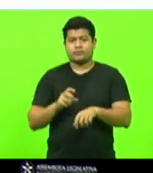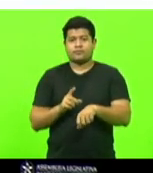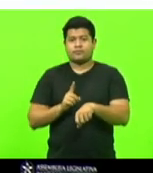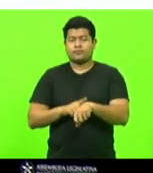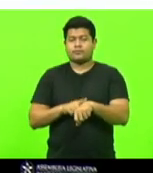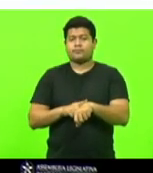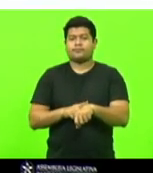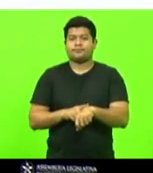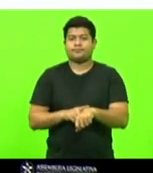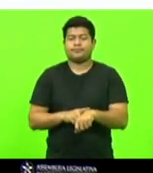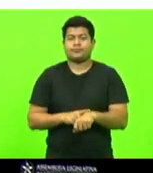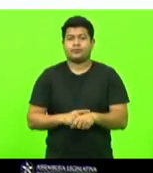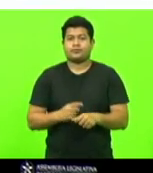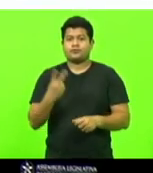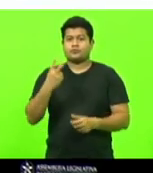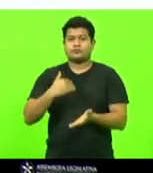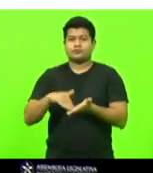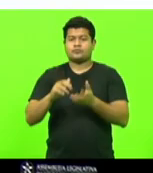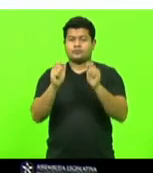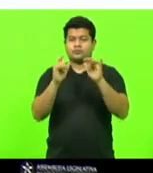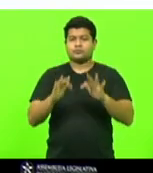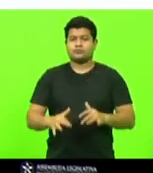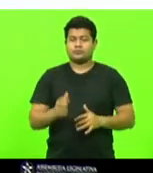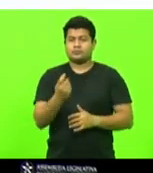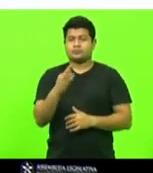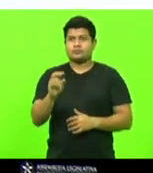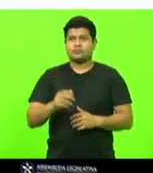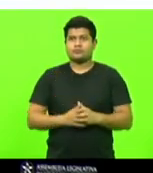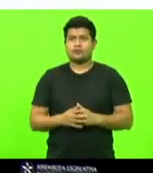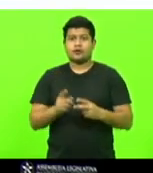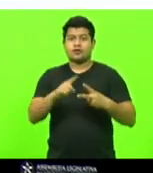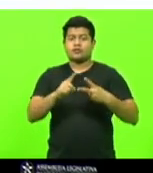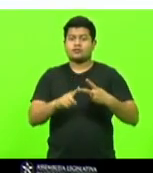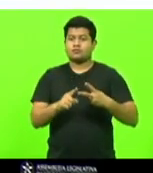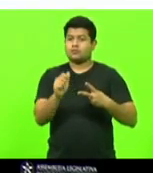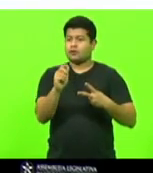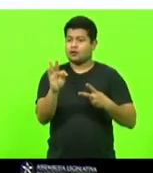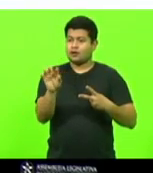secretário lavrou a presente ata que eu acabo de ler. Senhor presidente, foram lidas